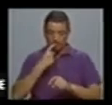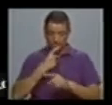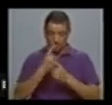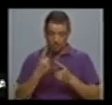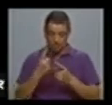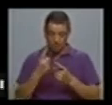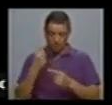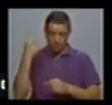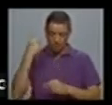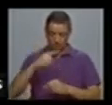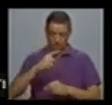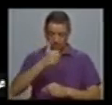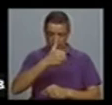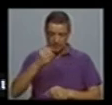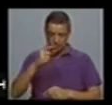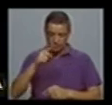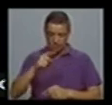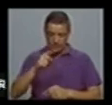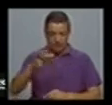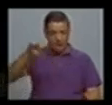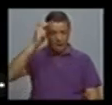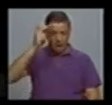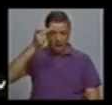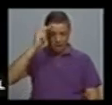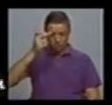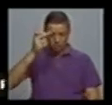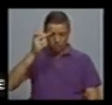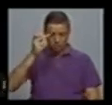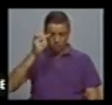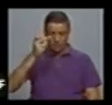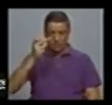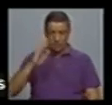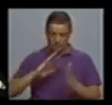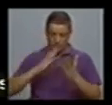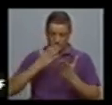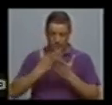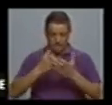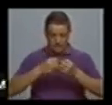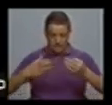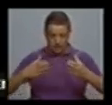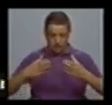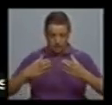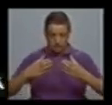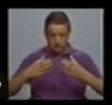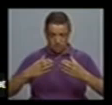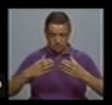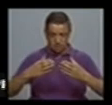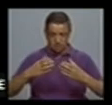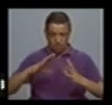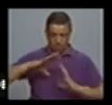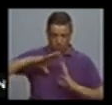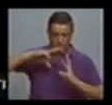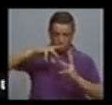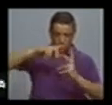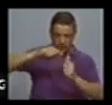terão aproximadamente 500 mil anos ou até mais recente, o que dá cada vez mais força a um Plutão também